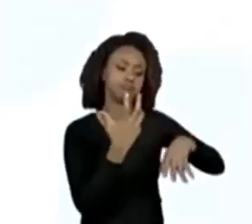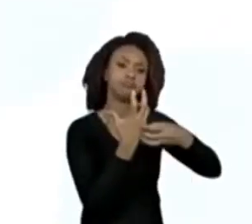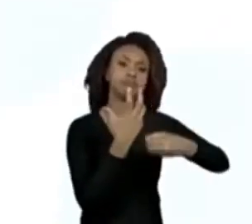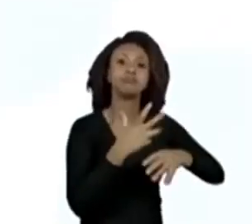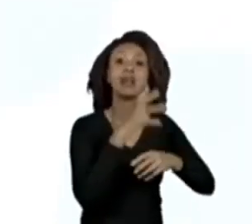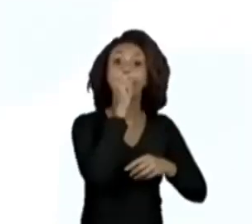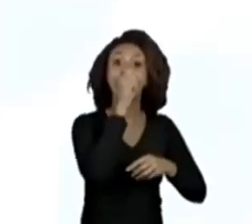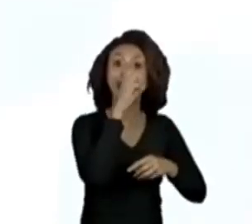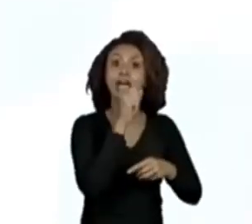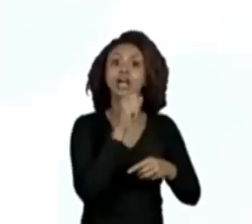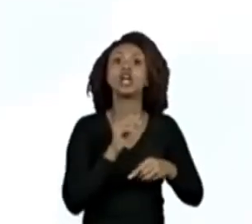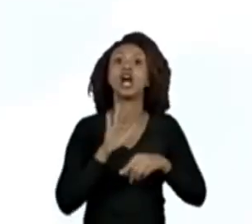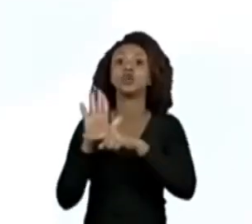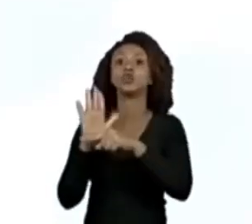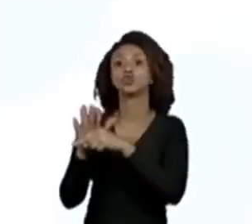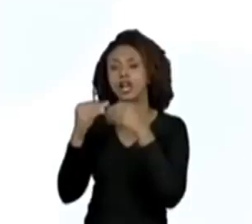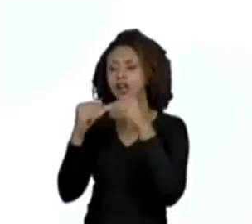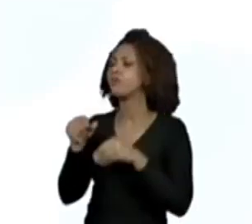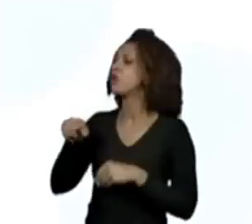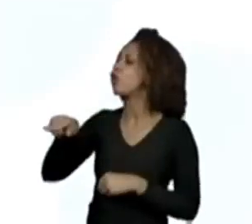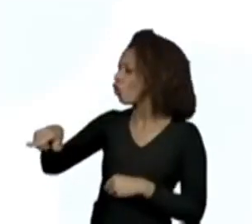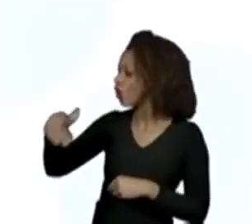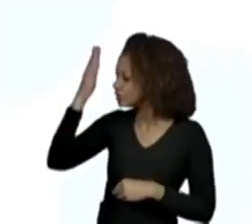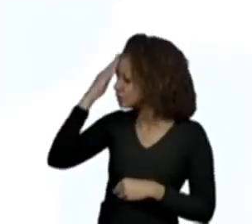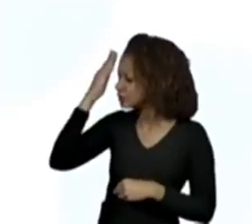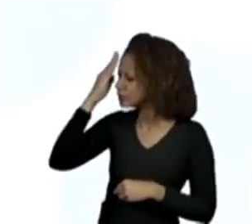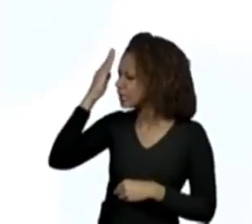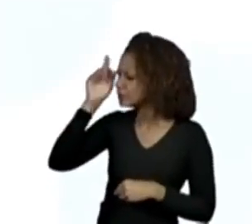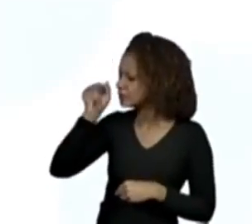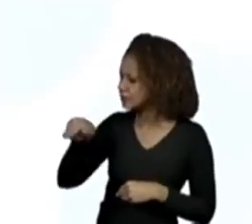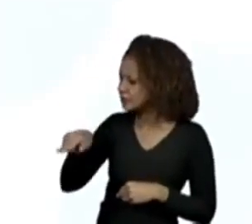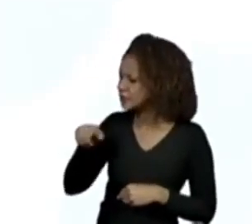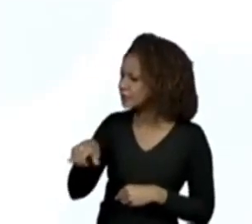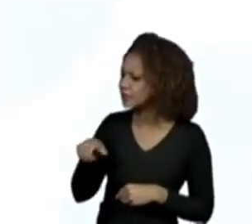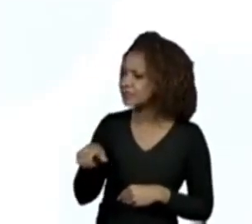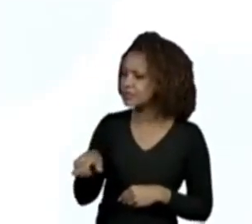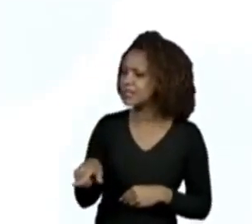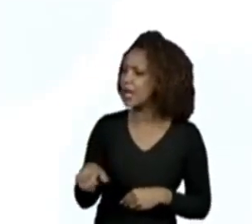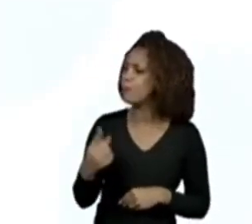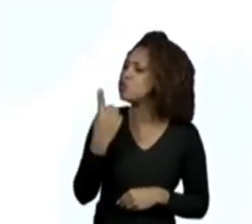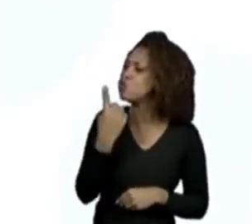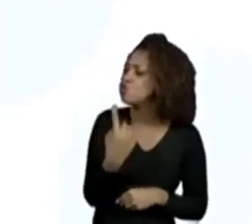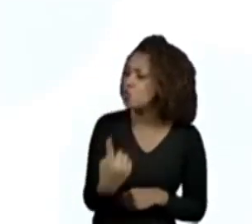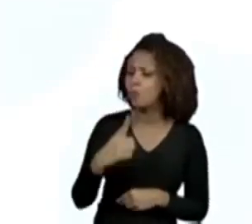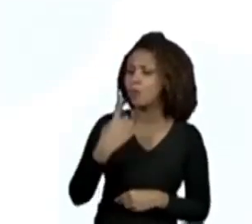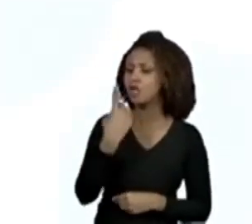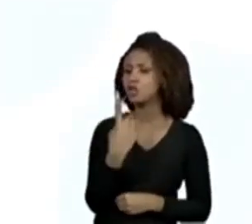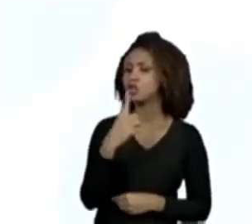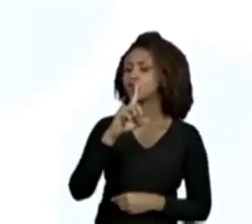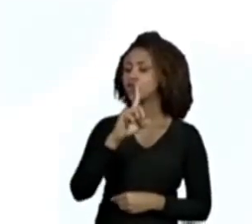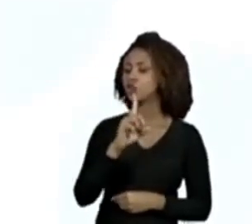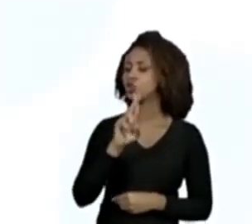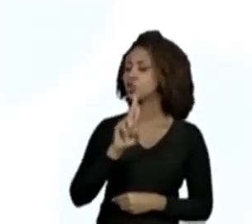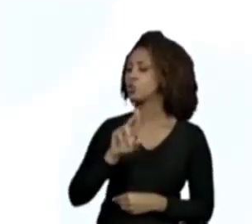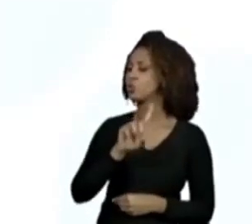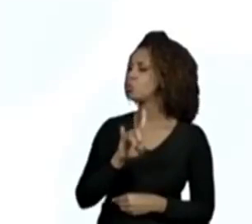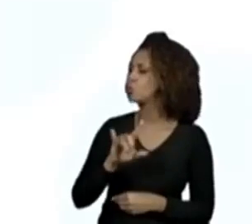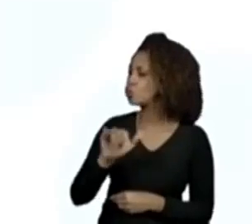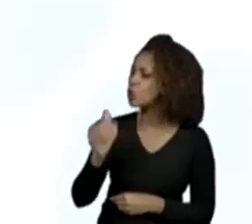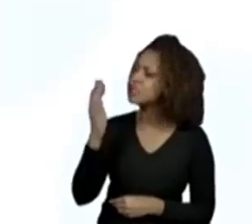aos netos: vocês sabem quantas laranjas há em uma dúzia? Vocês sabem,